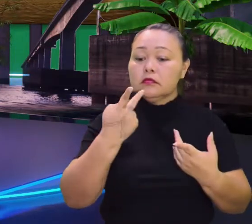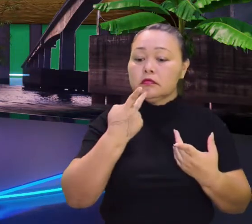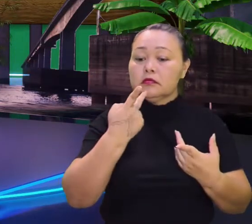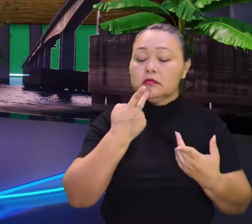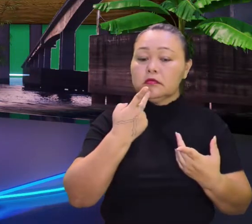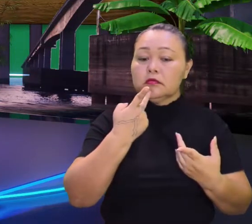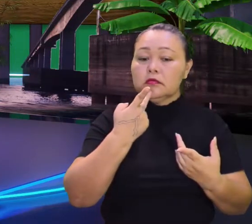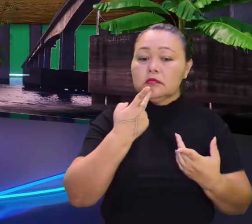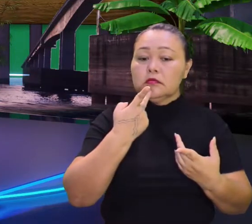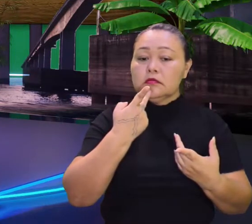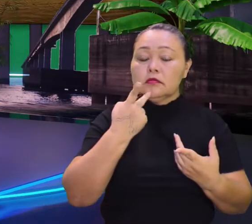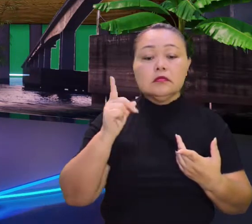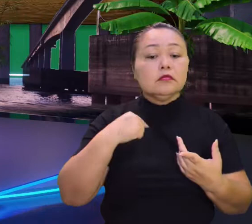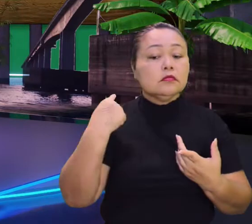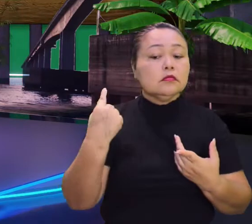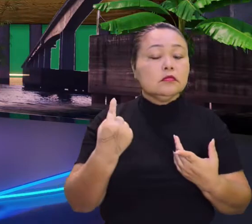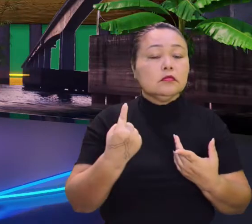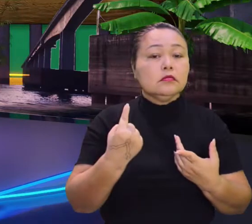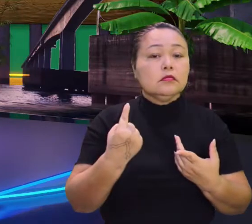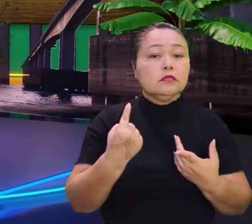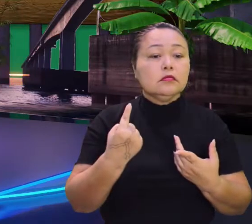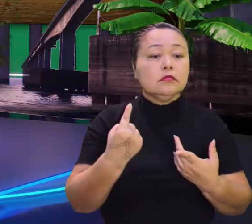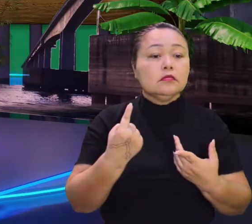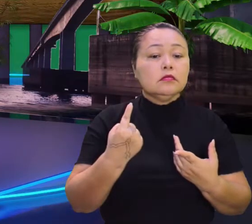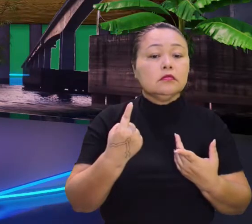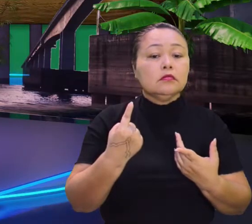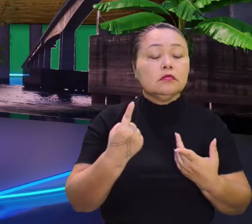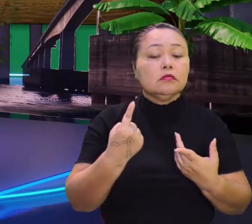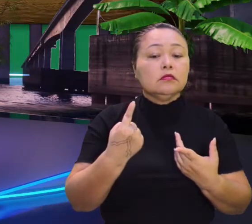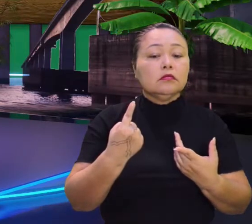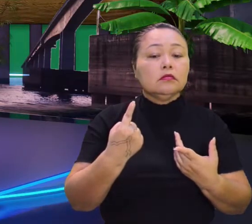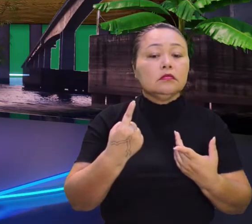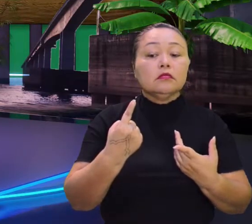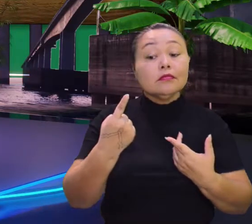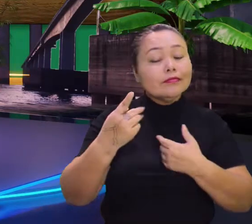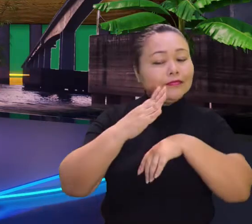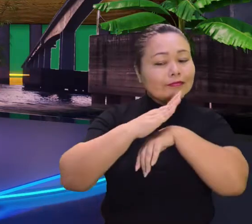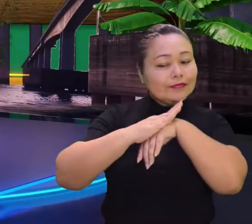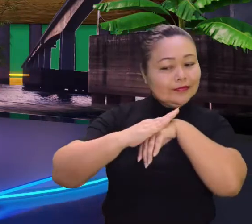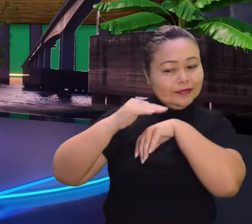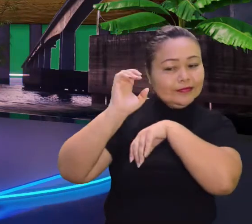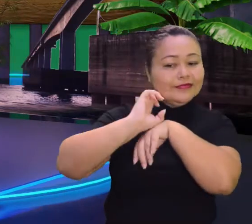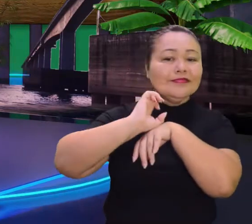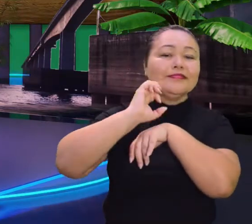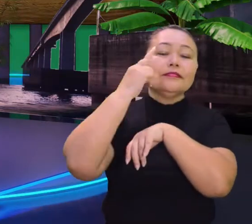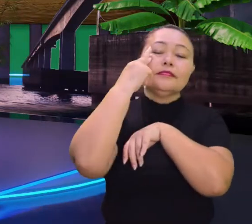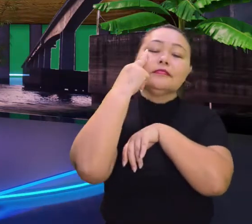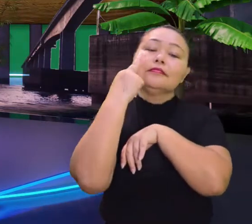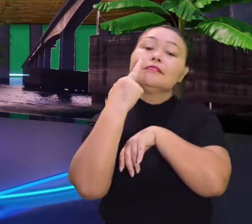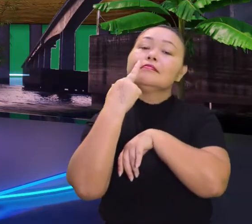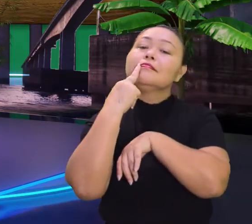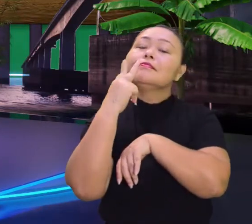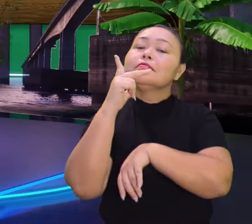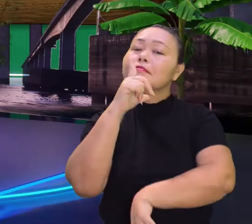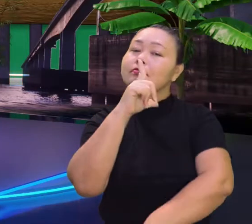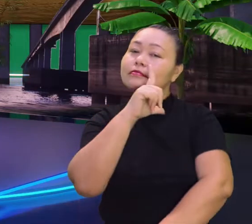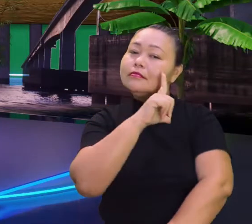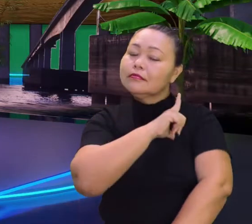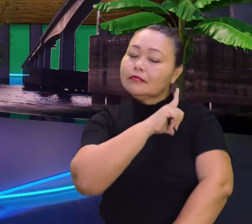que a nossa querida Rondônia tem esse